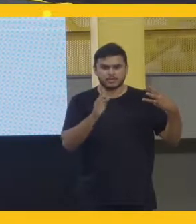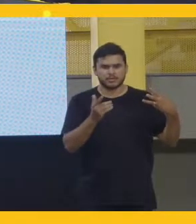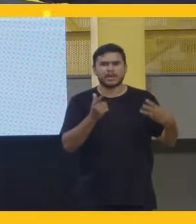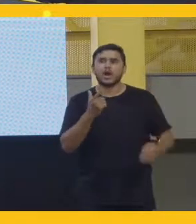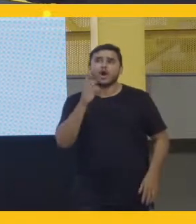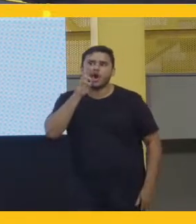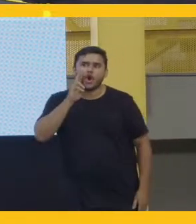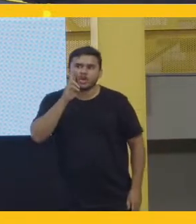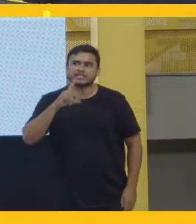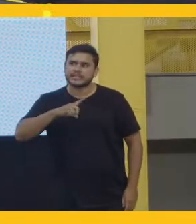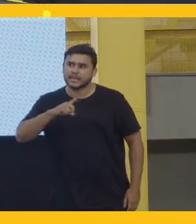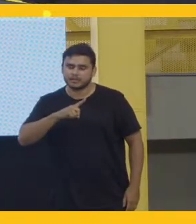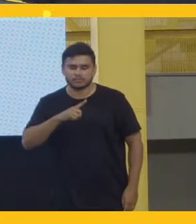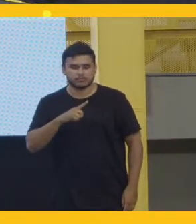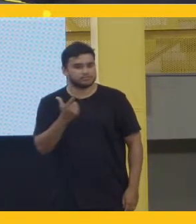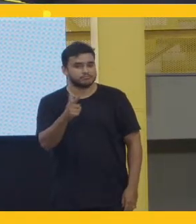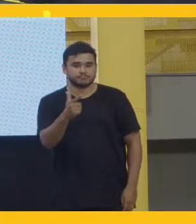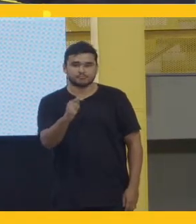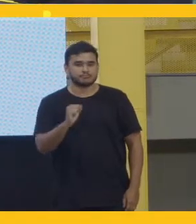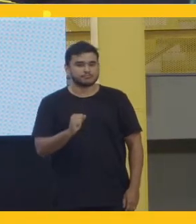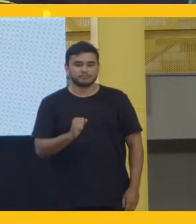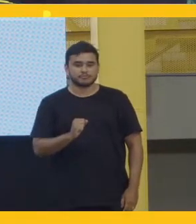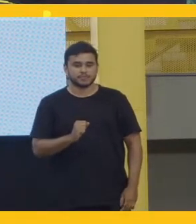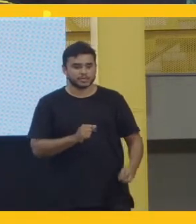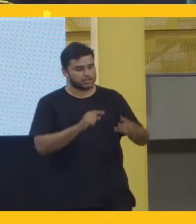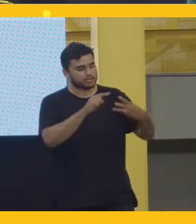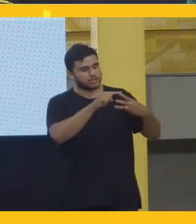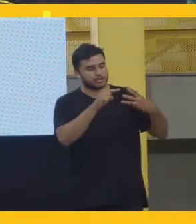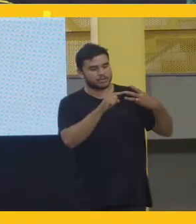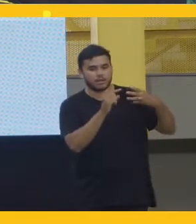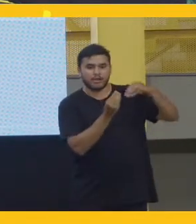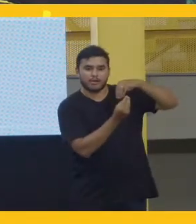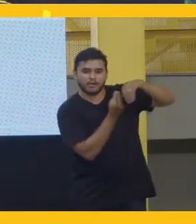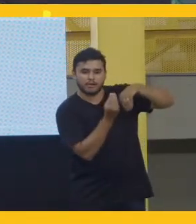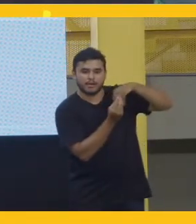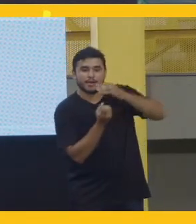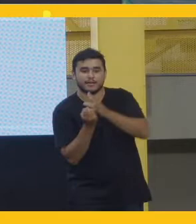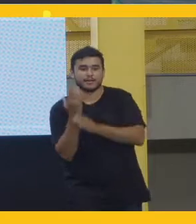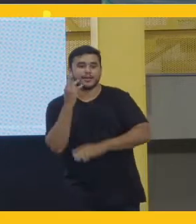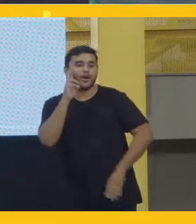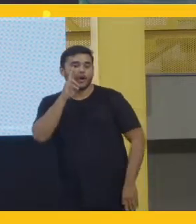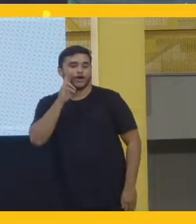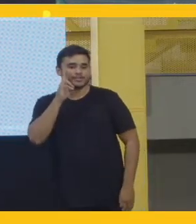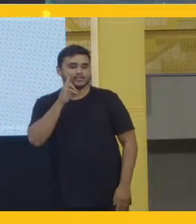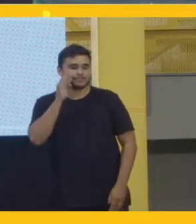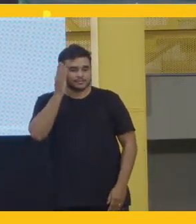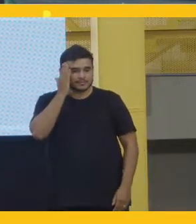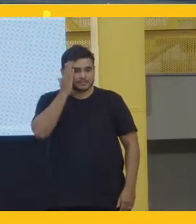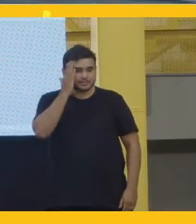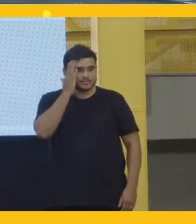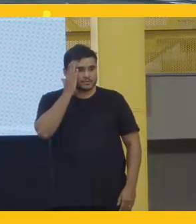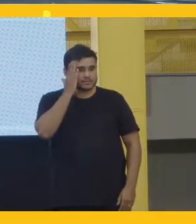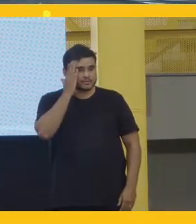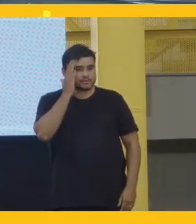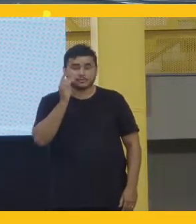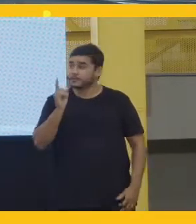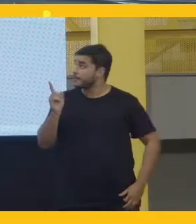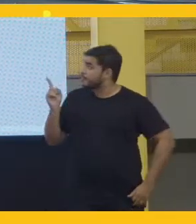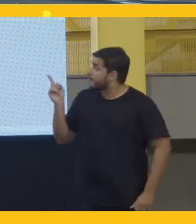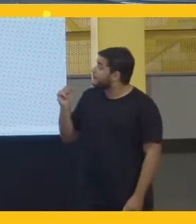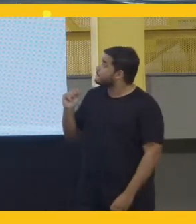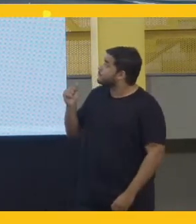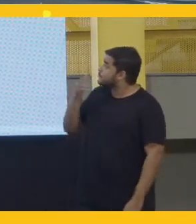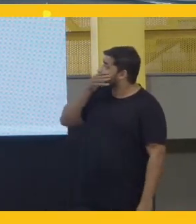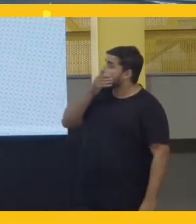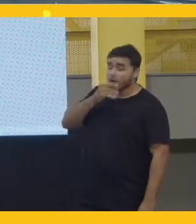Mas não existe. É fruto da nossa cabeça. Vou mostrar como é que isso acontece. A gente tem